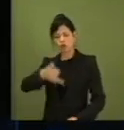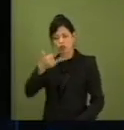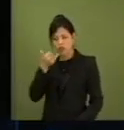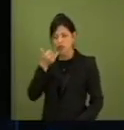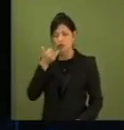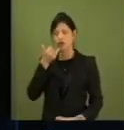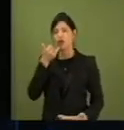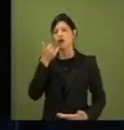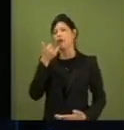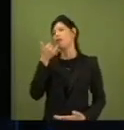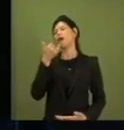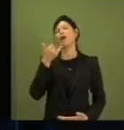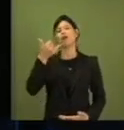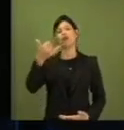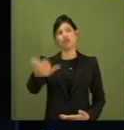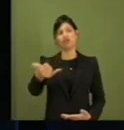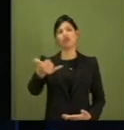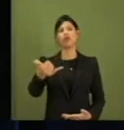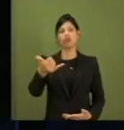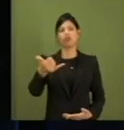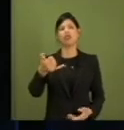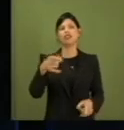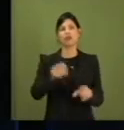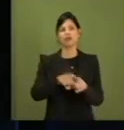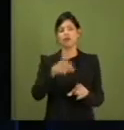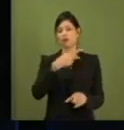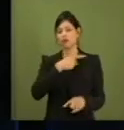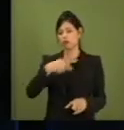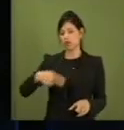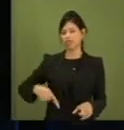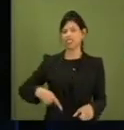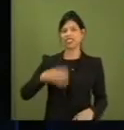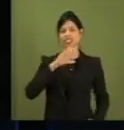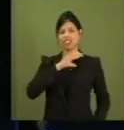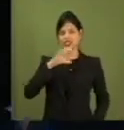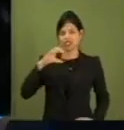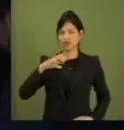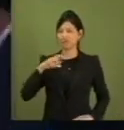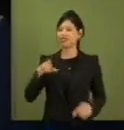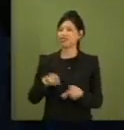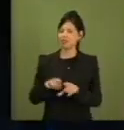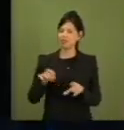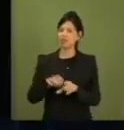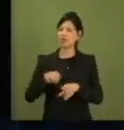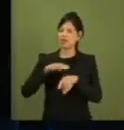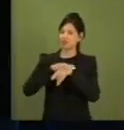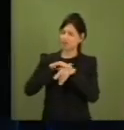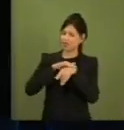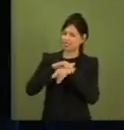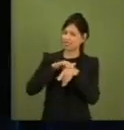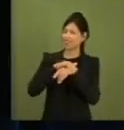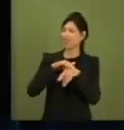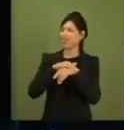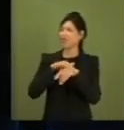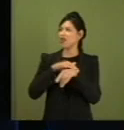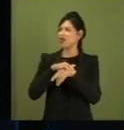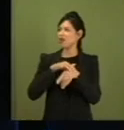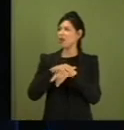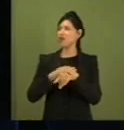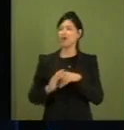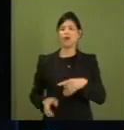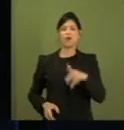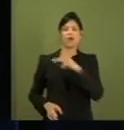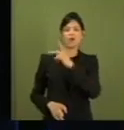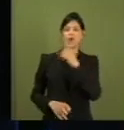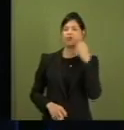presidentes de comissões, ligou inclusive para o presidente Pacheco, e de pronto disse, não, já estou conversando com o Paim, já está encaminhado, está na mão dele. E eu estava